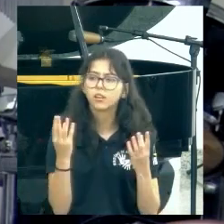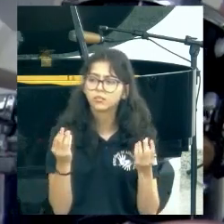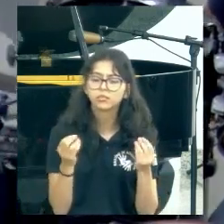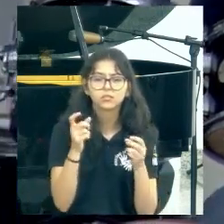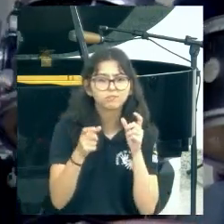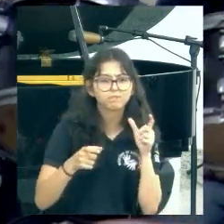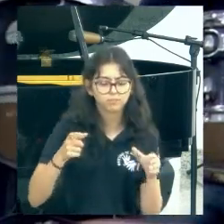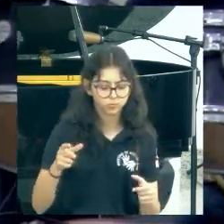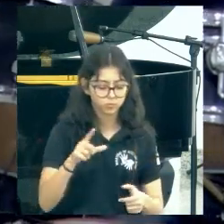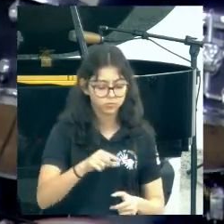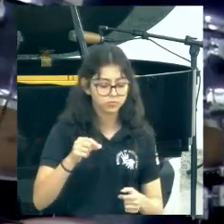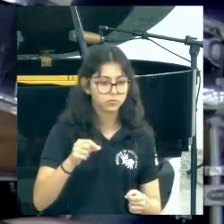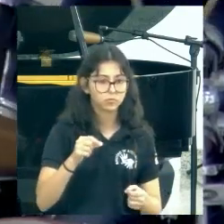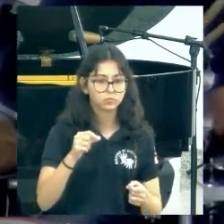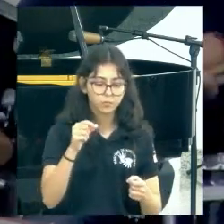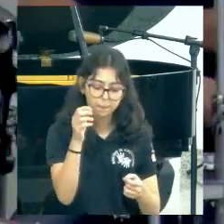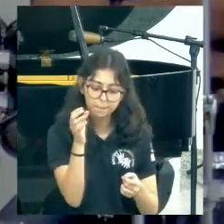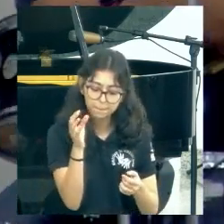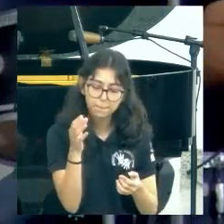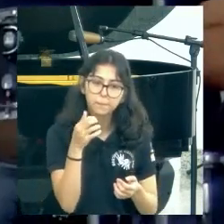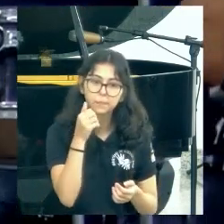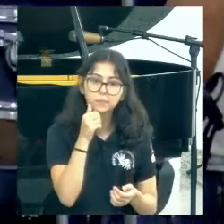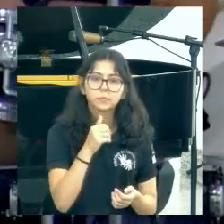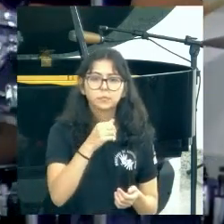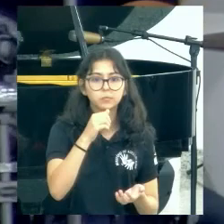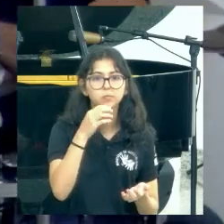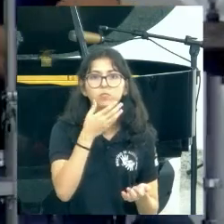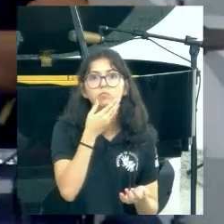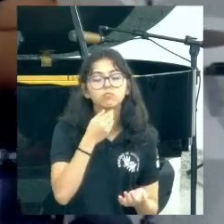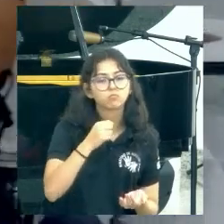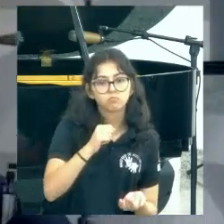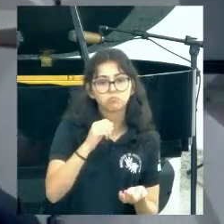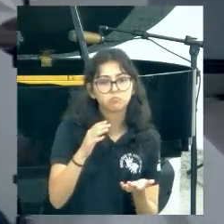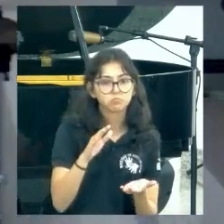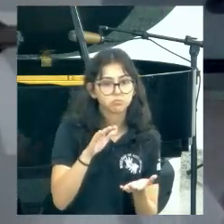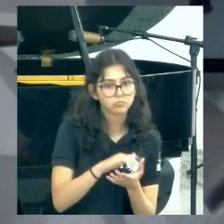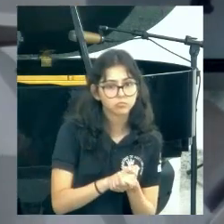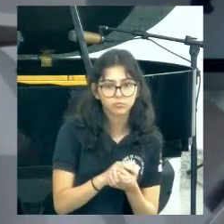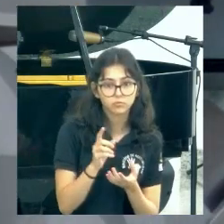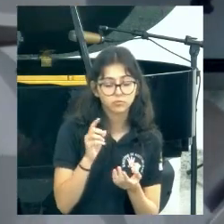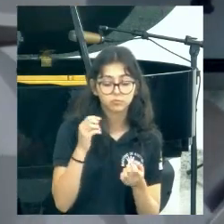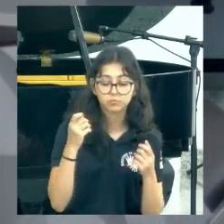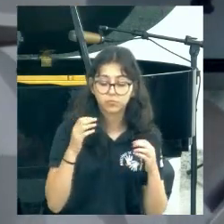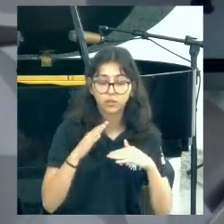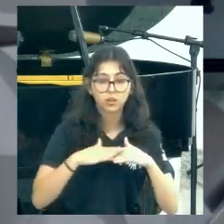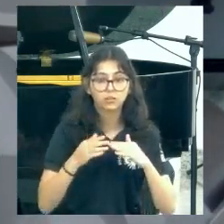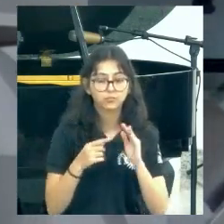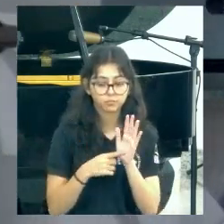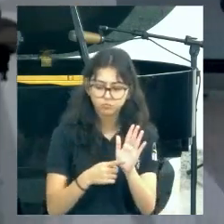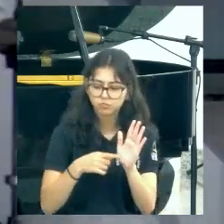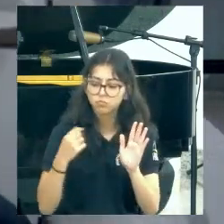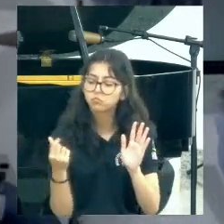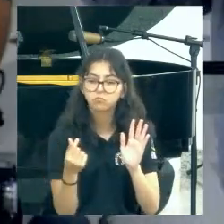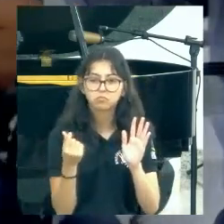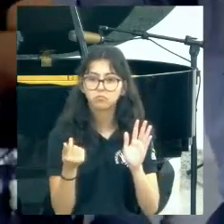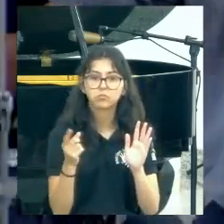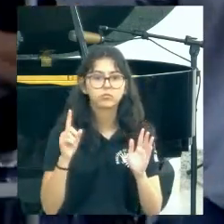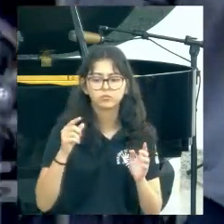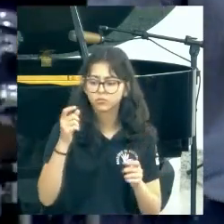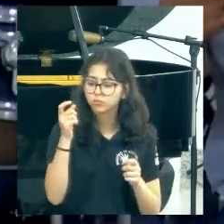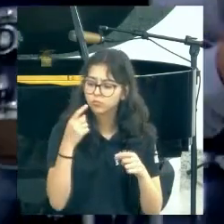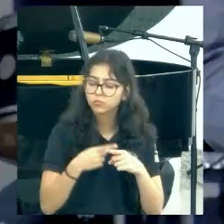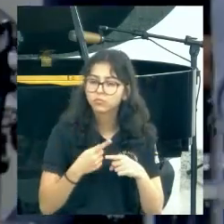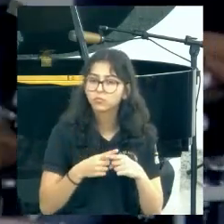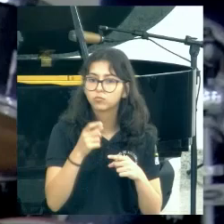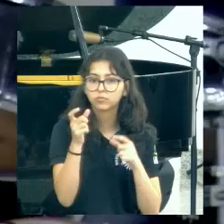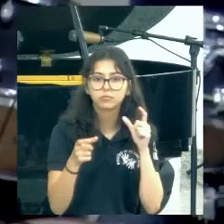mais em função da aparência, da imagem, do que daquilo que a pessoa realmente é. E pior ainda, quando começam a